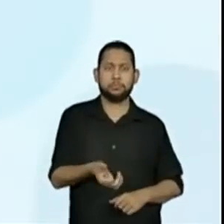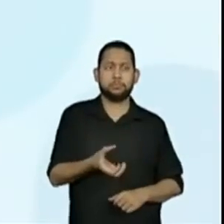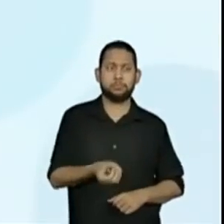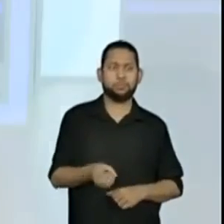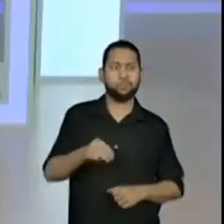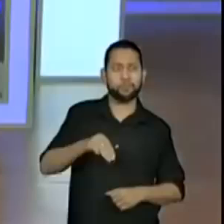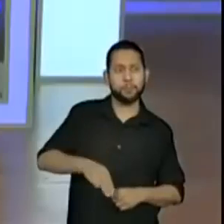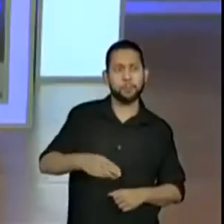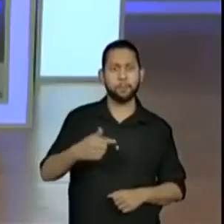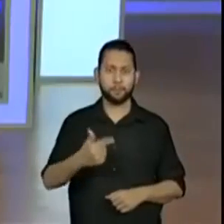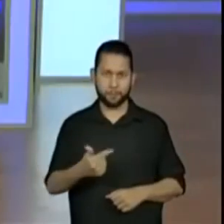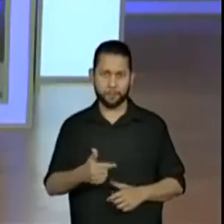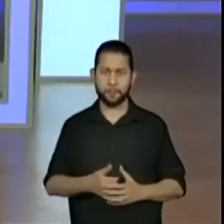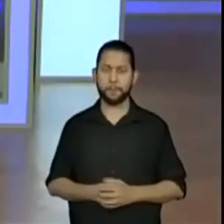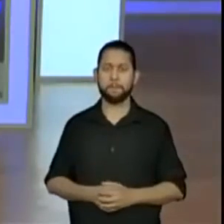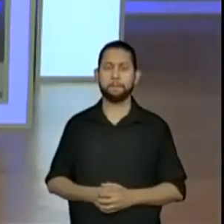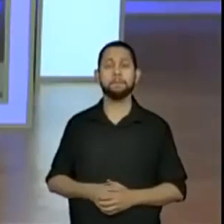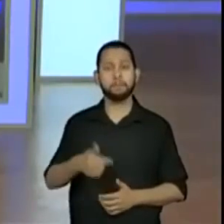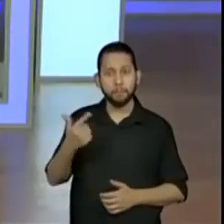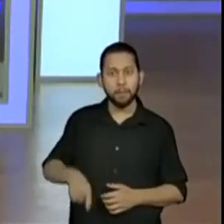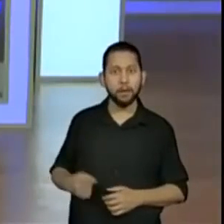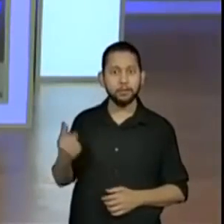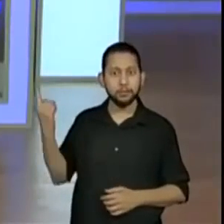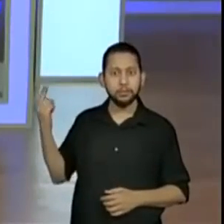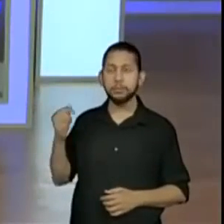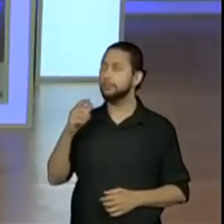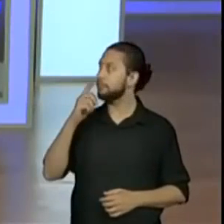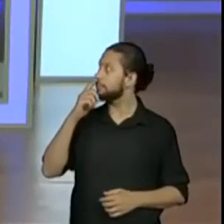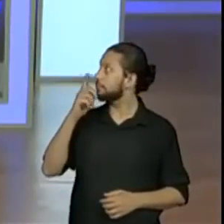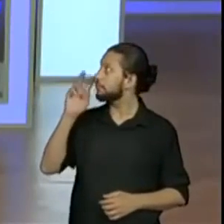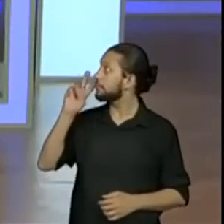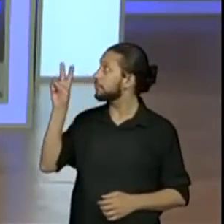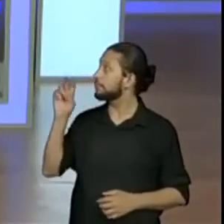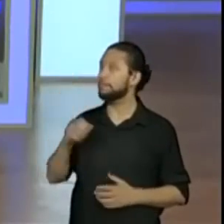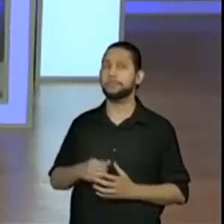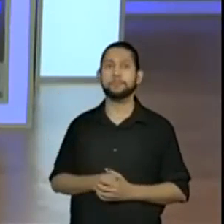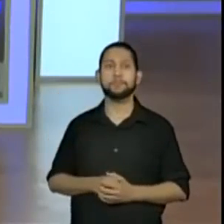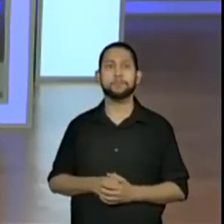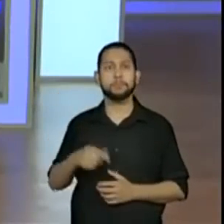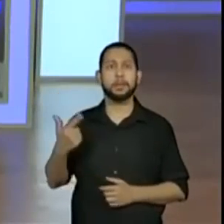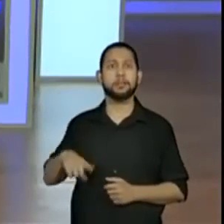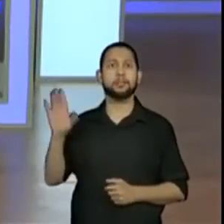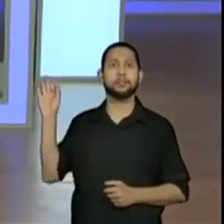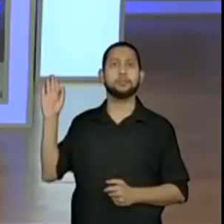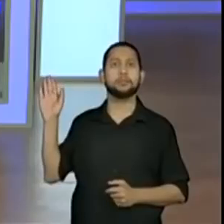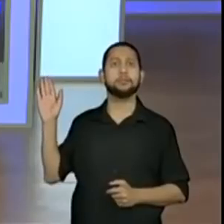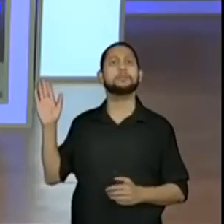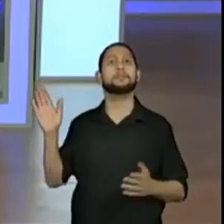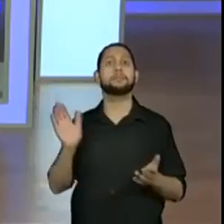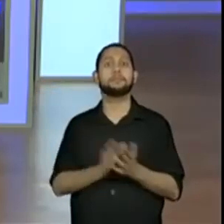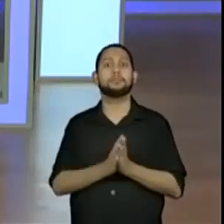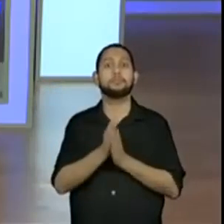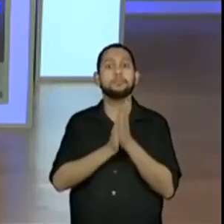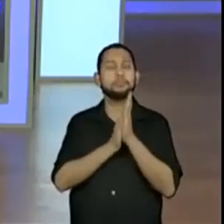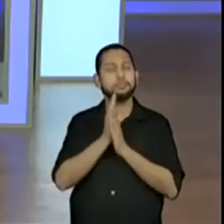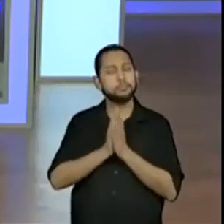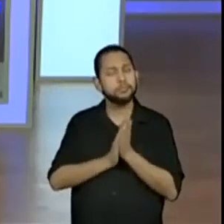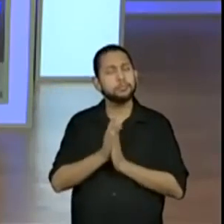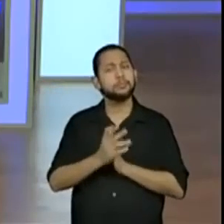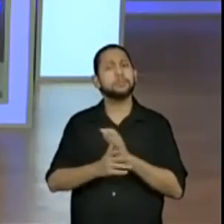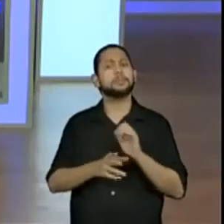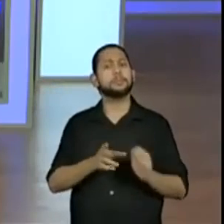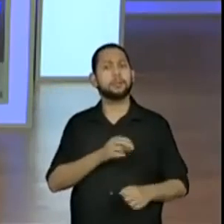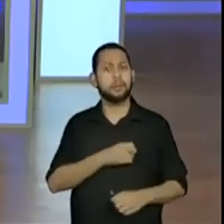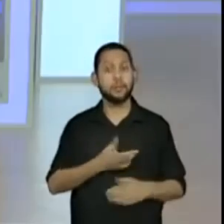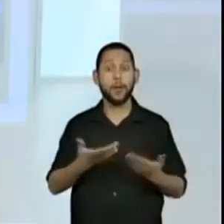nossa próxima figura conferem Vamos então pra próxima vamos pensar